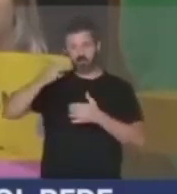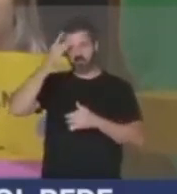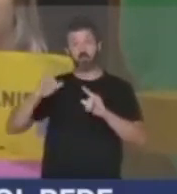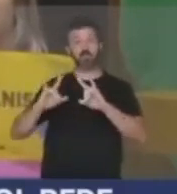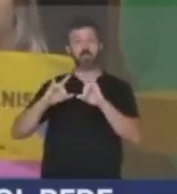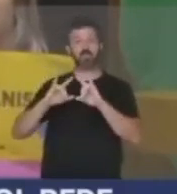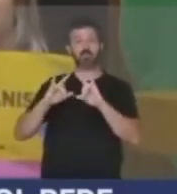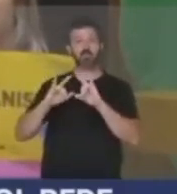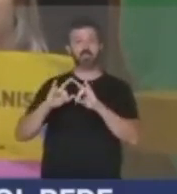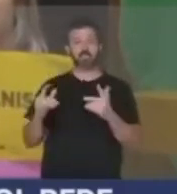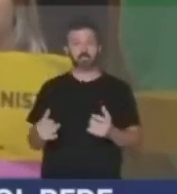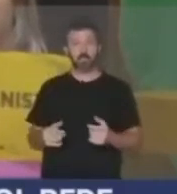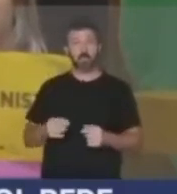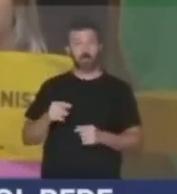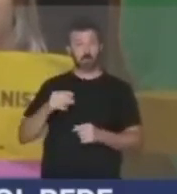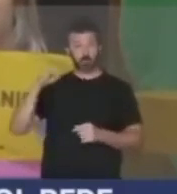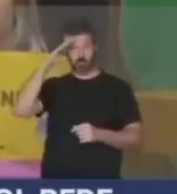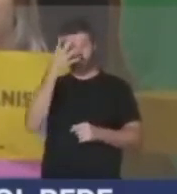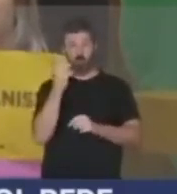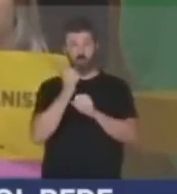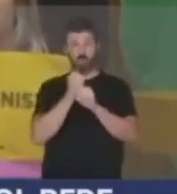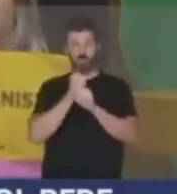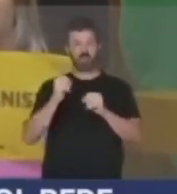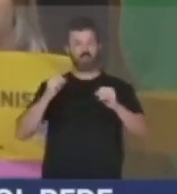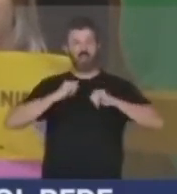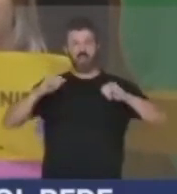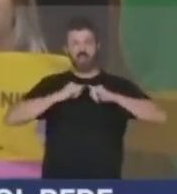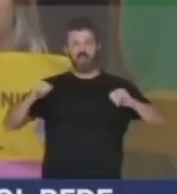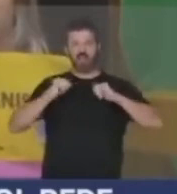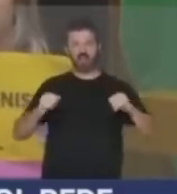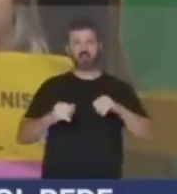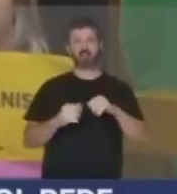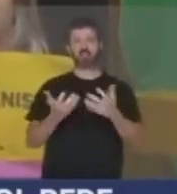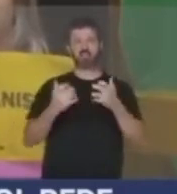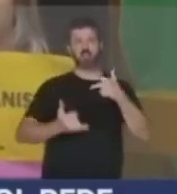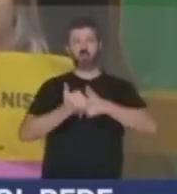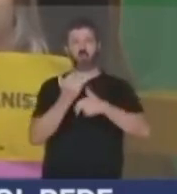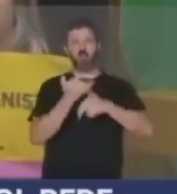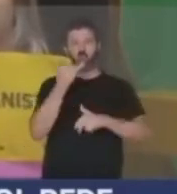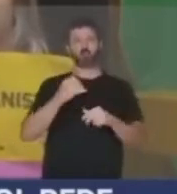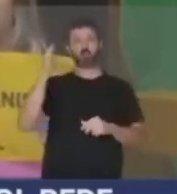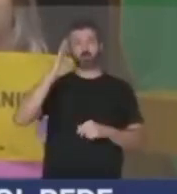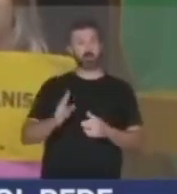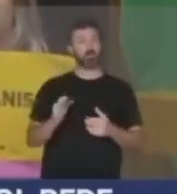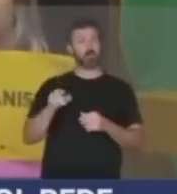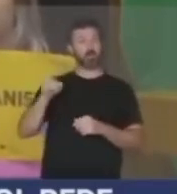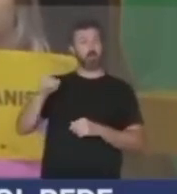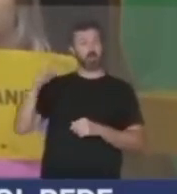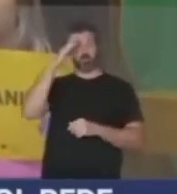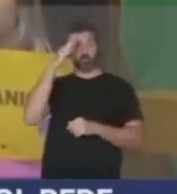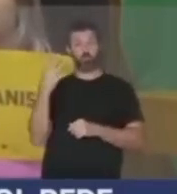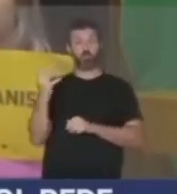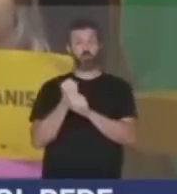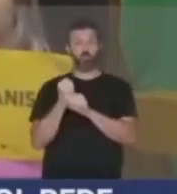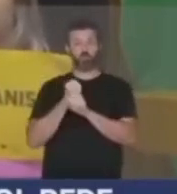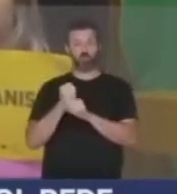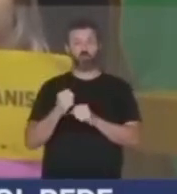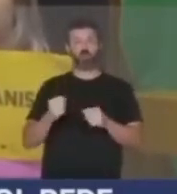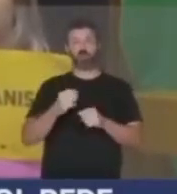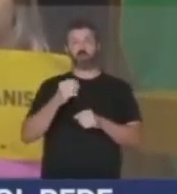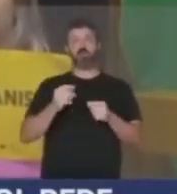turma de milicianos. Ele que ficou 4 anos promovendo o golpismo no país. Ele que ficou